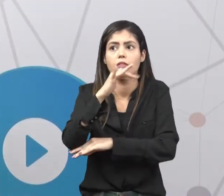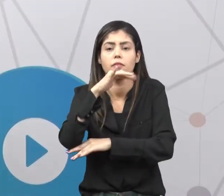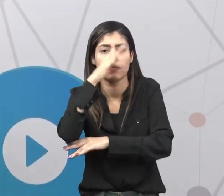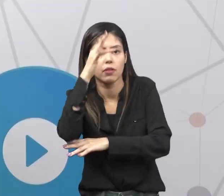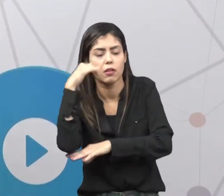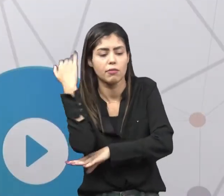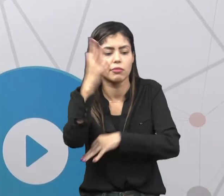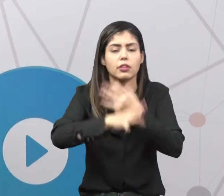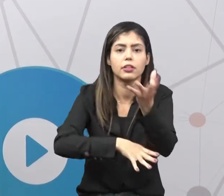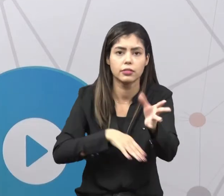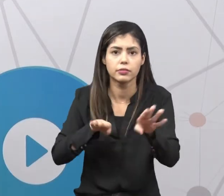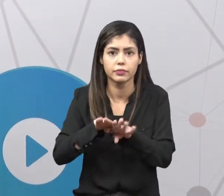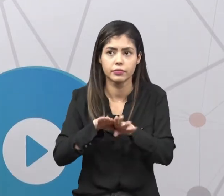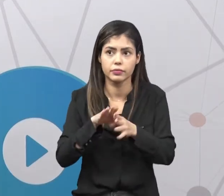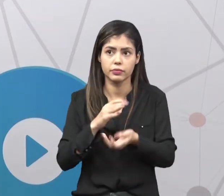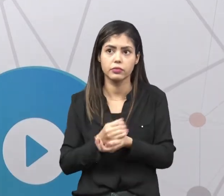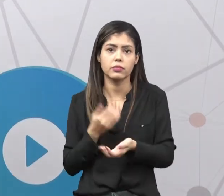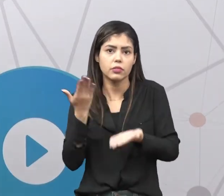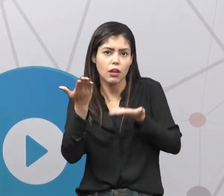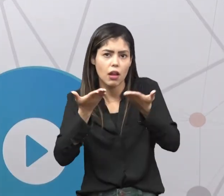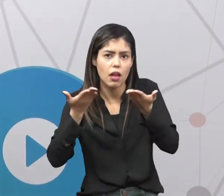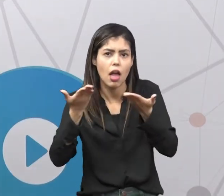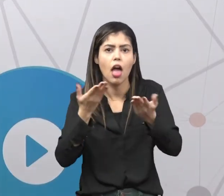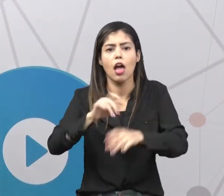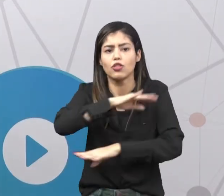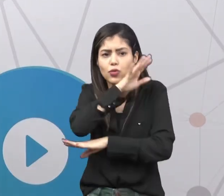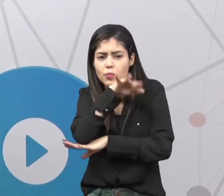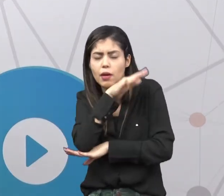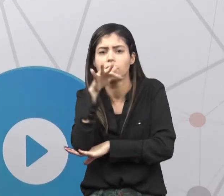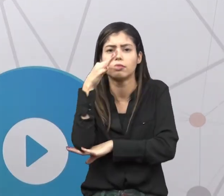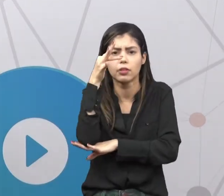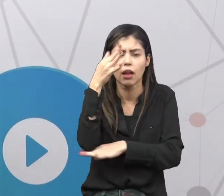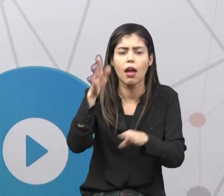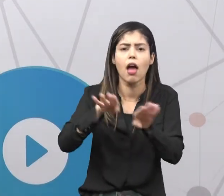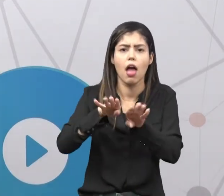flora como da fauna. Flora em relação às matas, né?